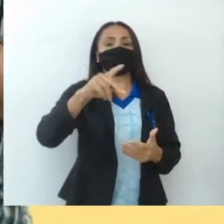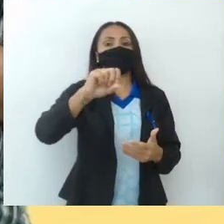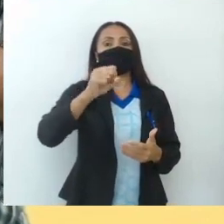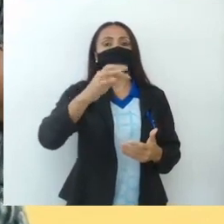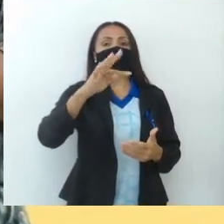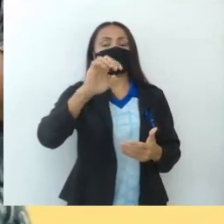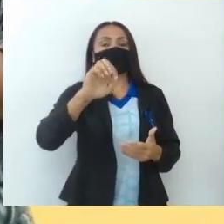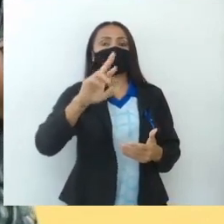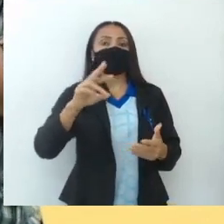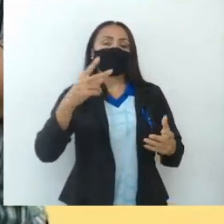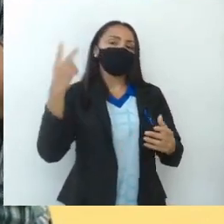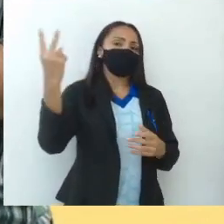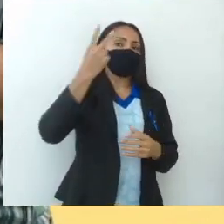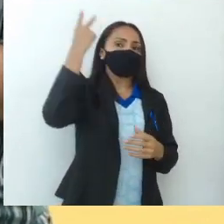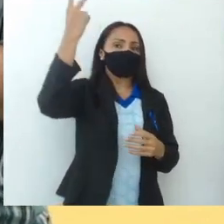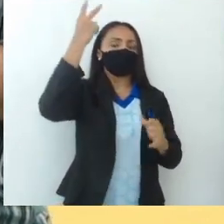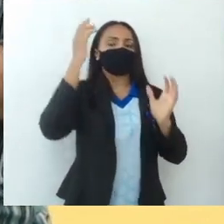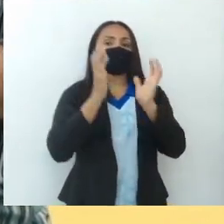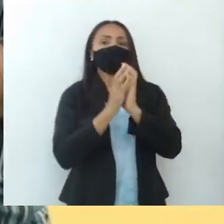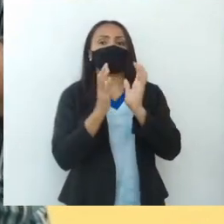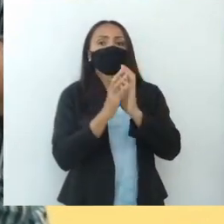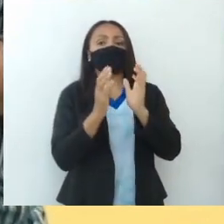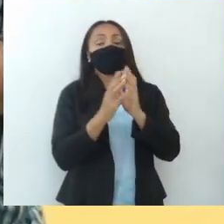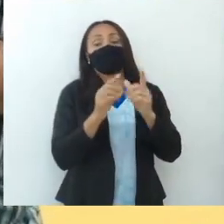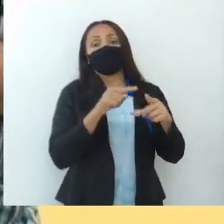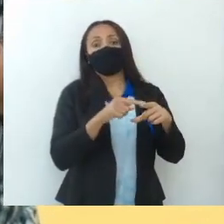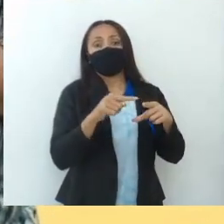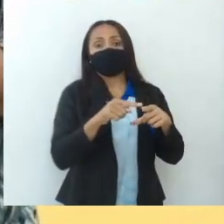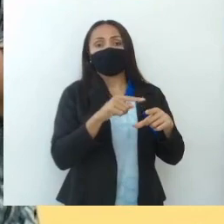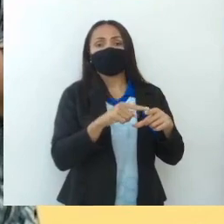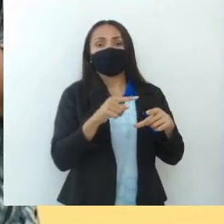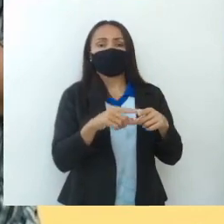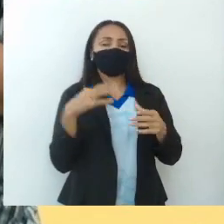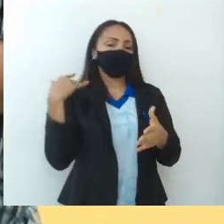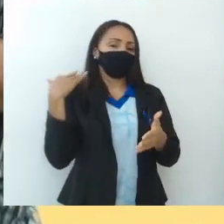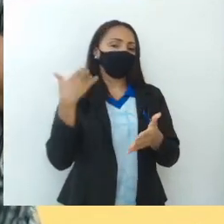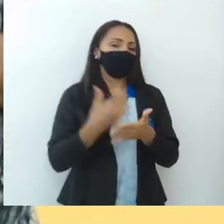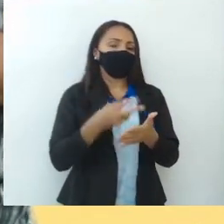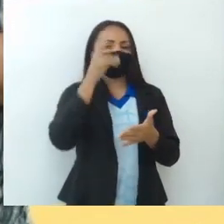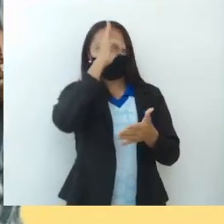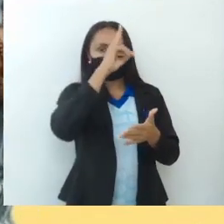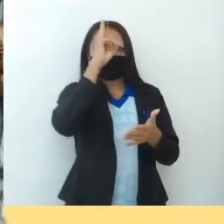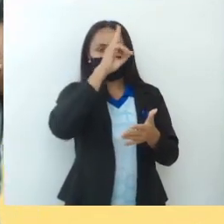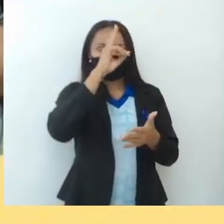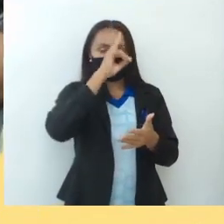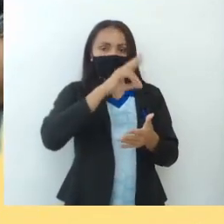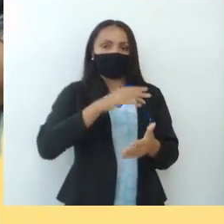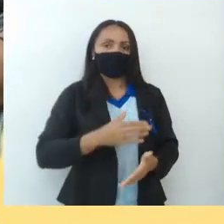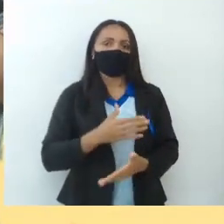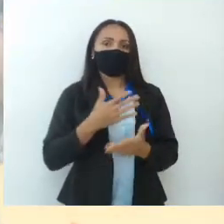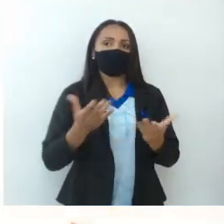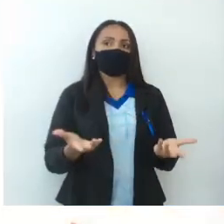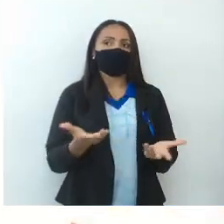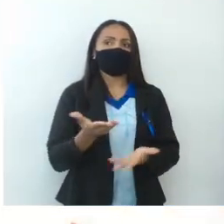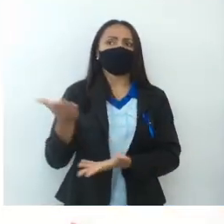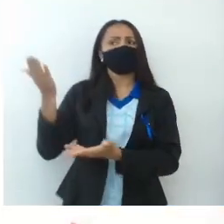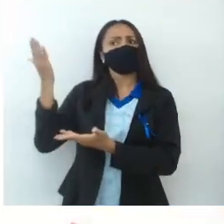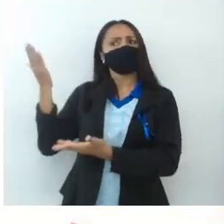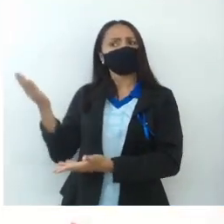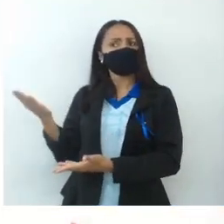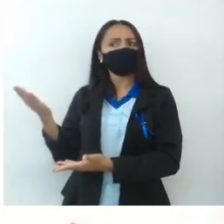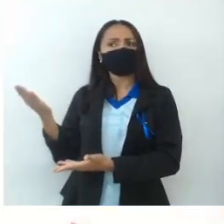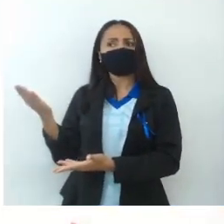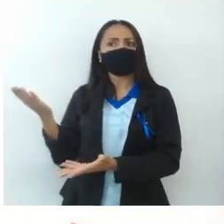do Recife. E falando desses bairros aqui, a questão histórica, nós também temos um rapazinho bem interessante aí na tela, né? Quem é esse rapaz?